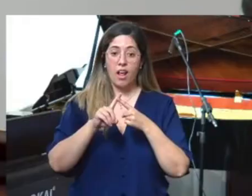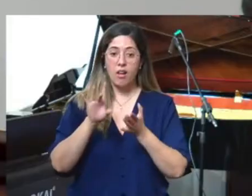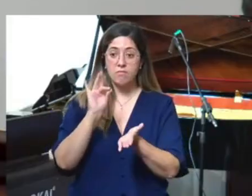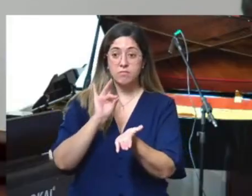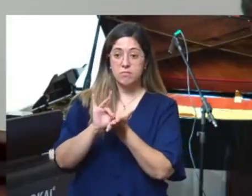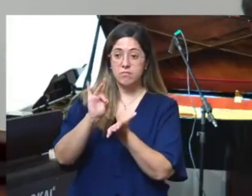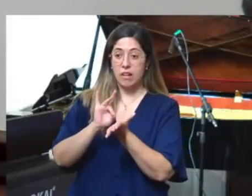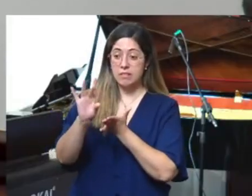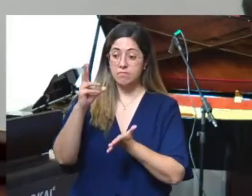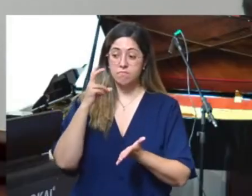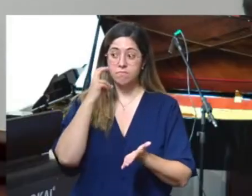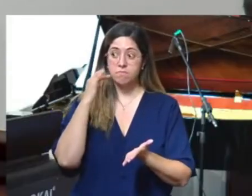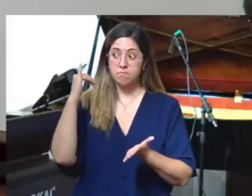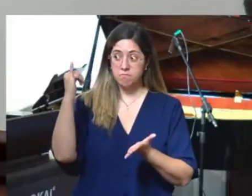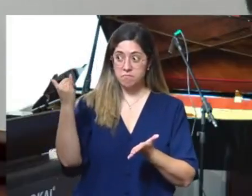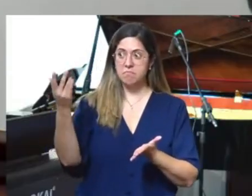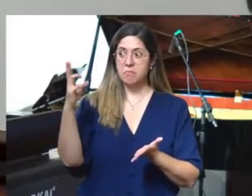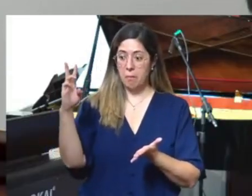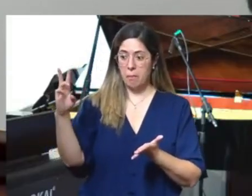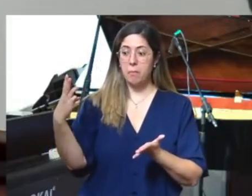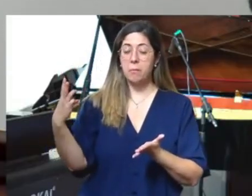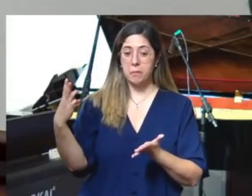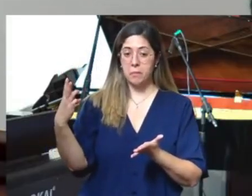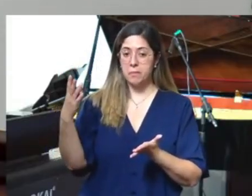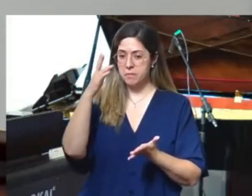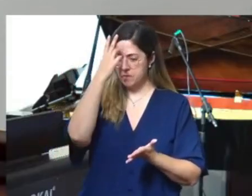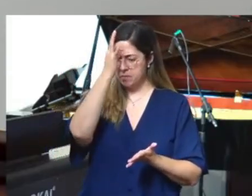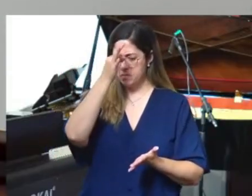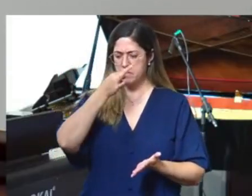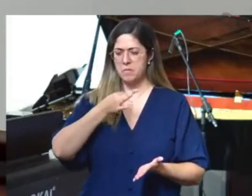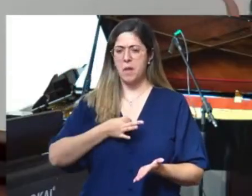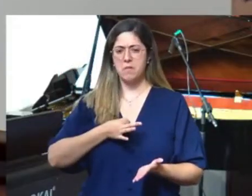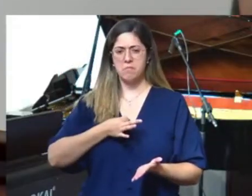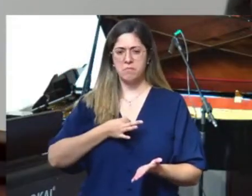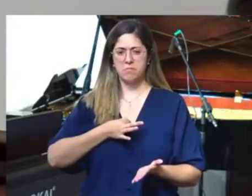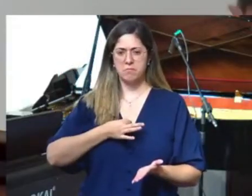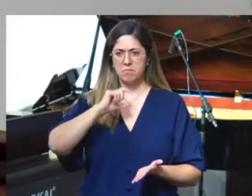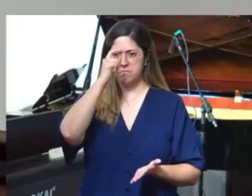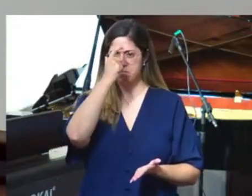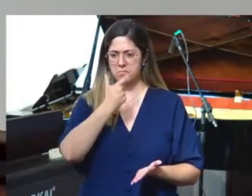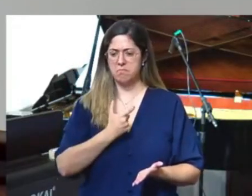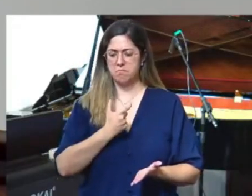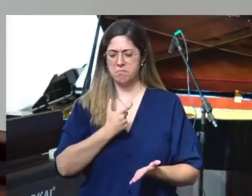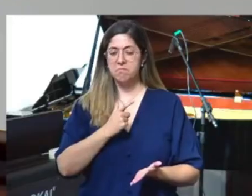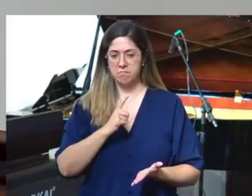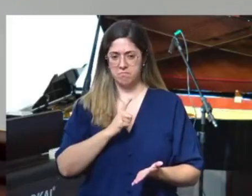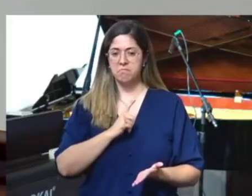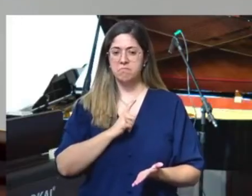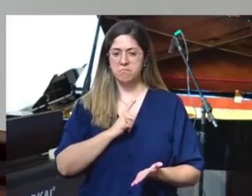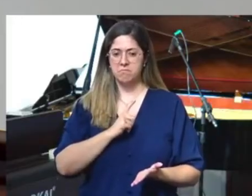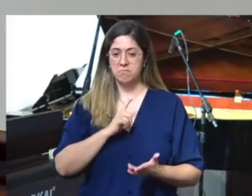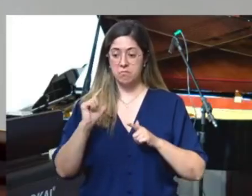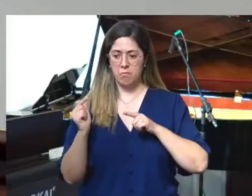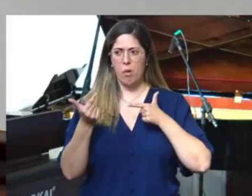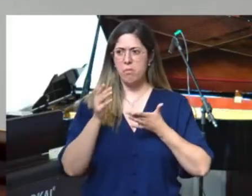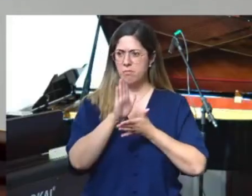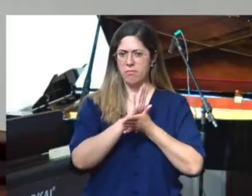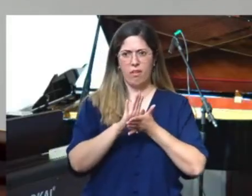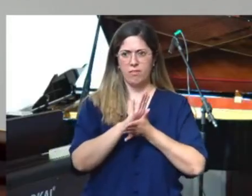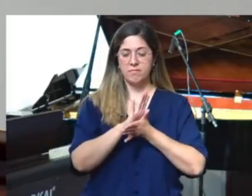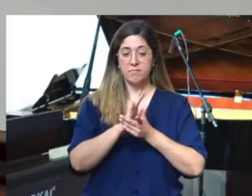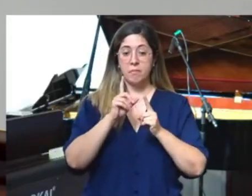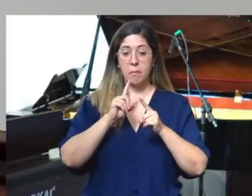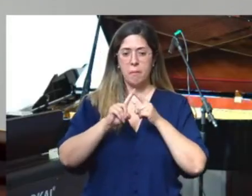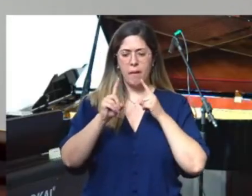adversário seja envergonhado, não tendo nada de mal a dizer a nosso respeito. Quanto